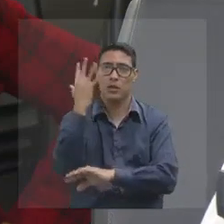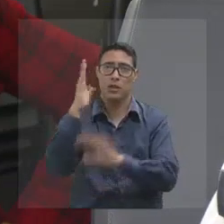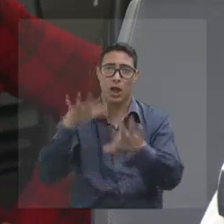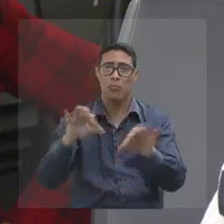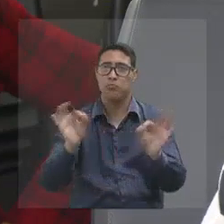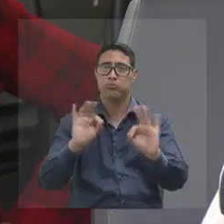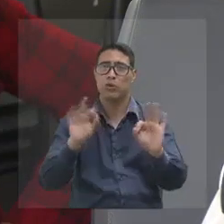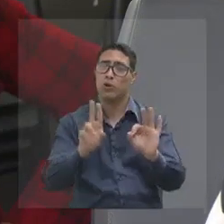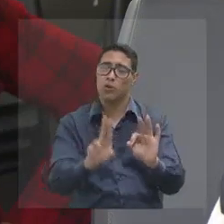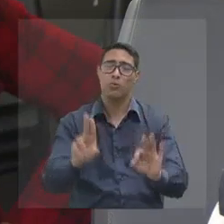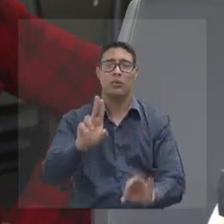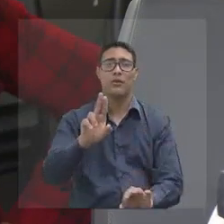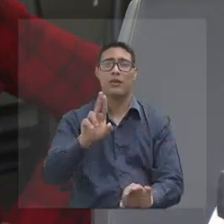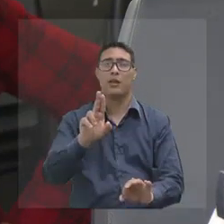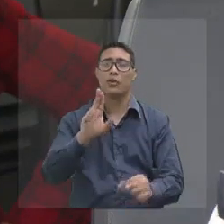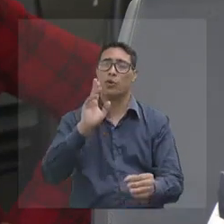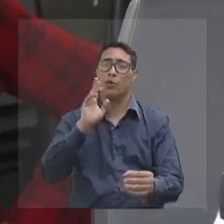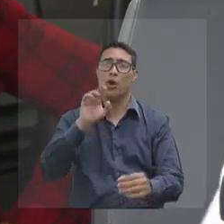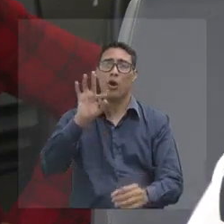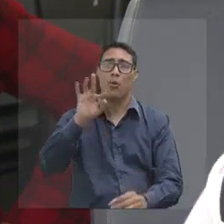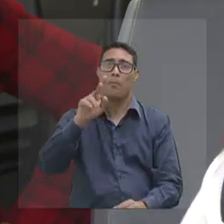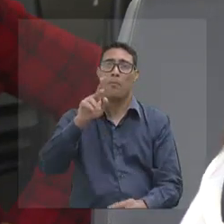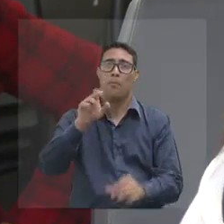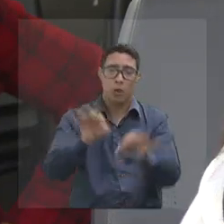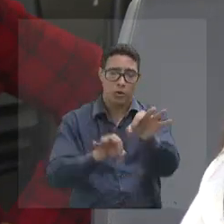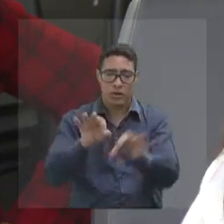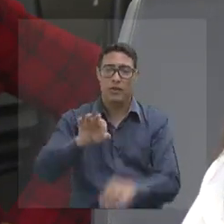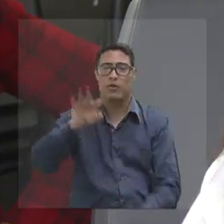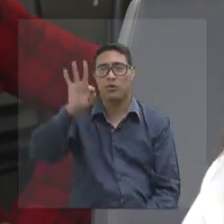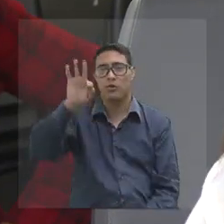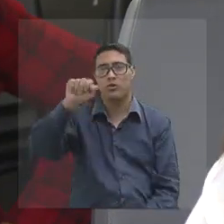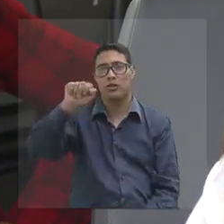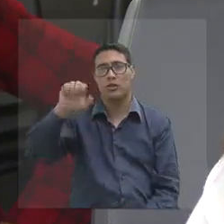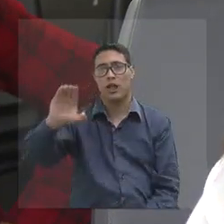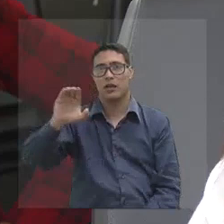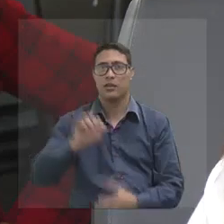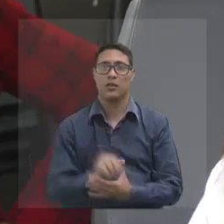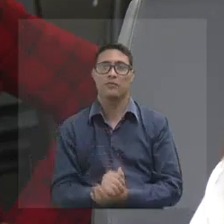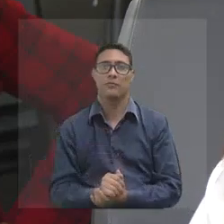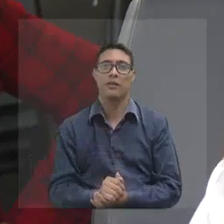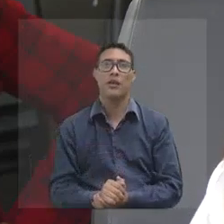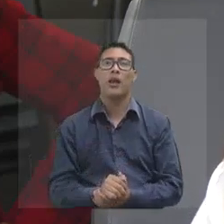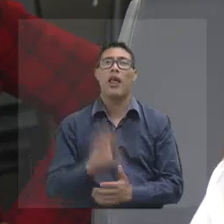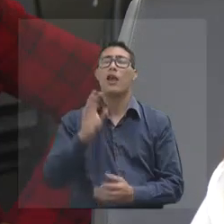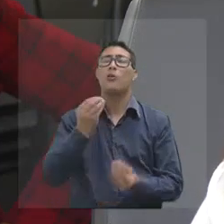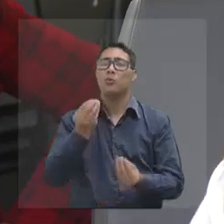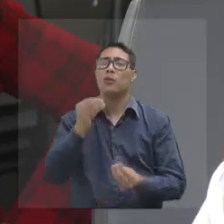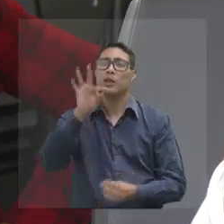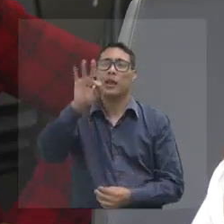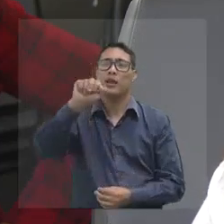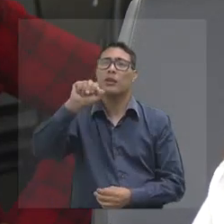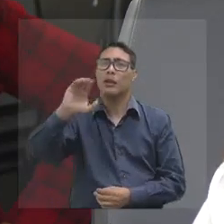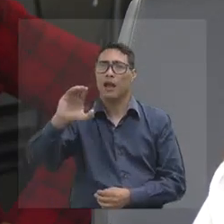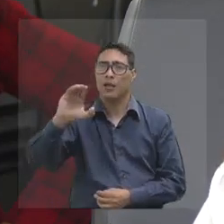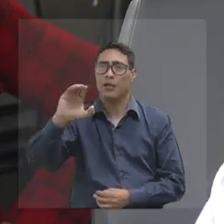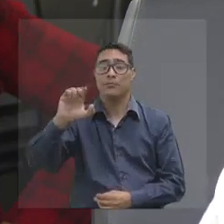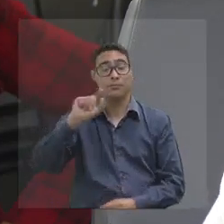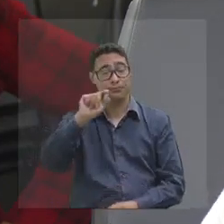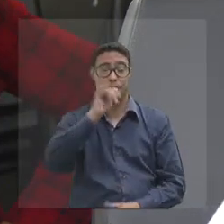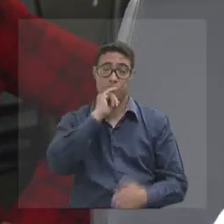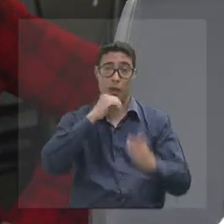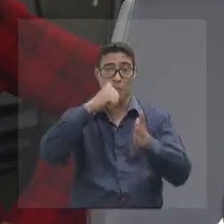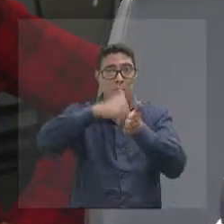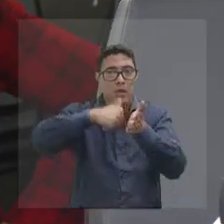de TAC para quem não conhece o tac ele costuma funcionar da seguinte forma uma mineradora